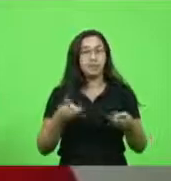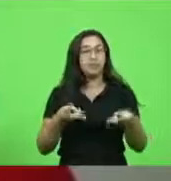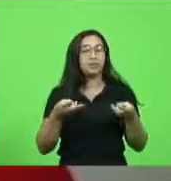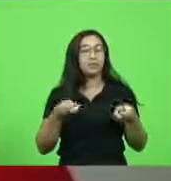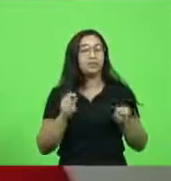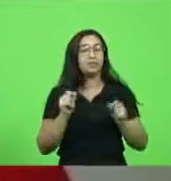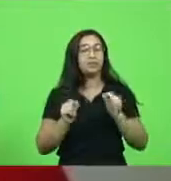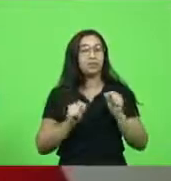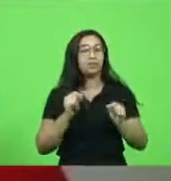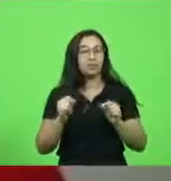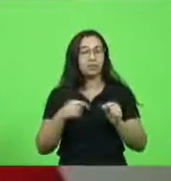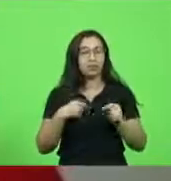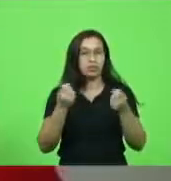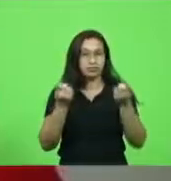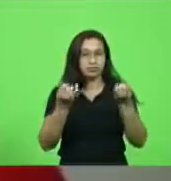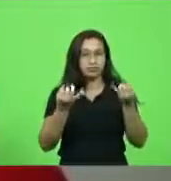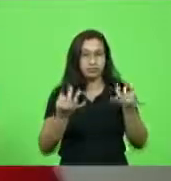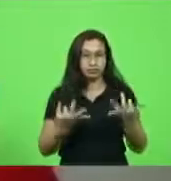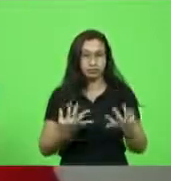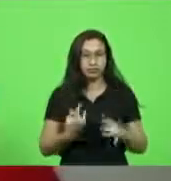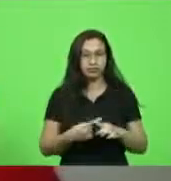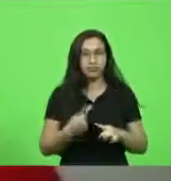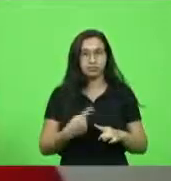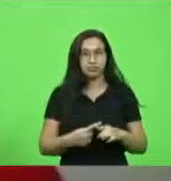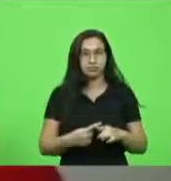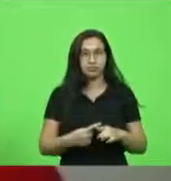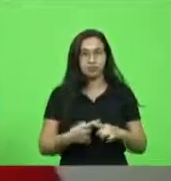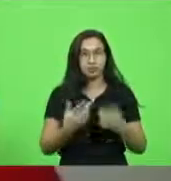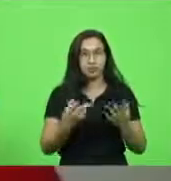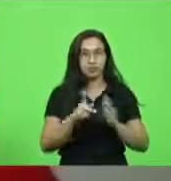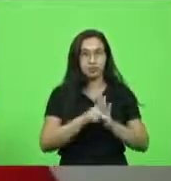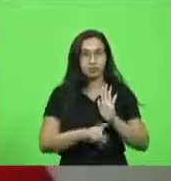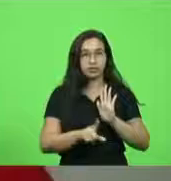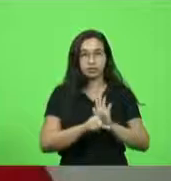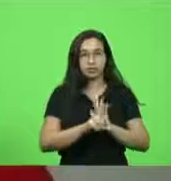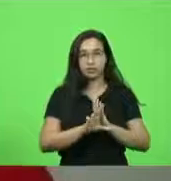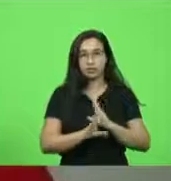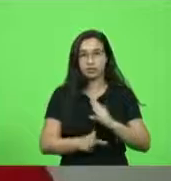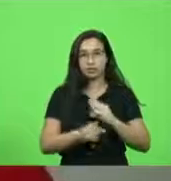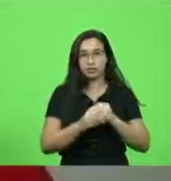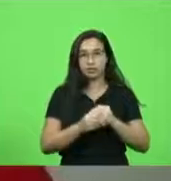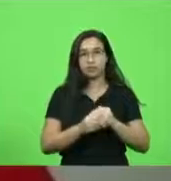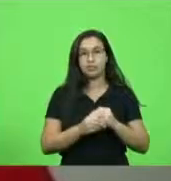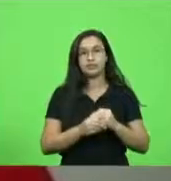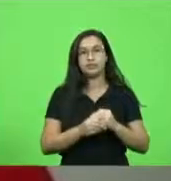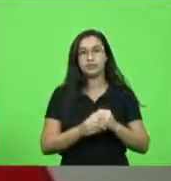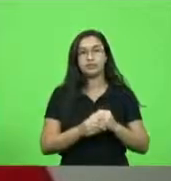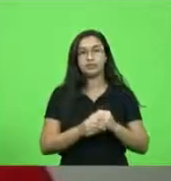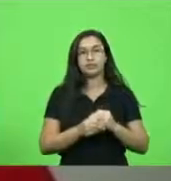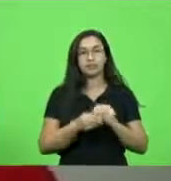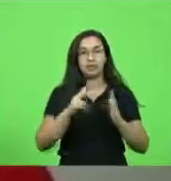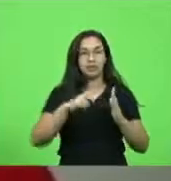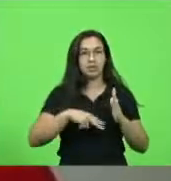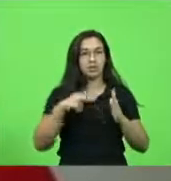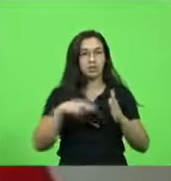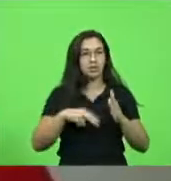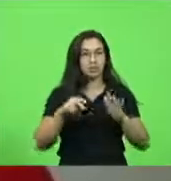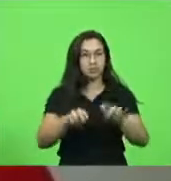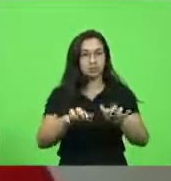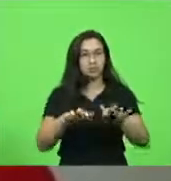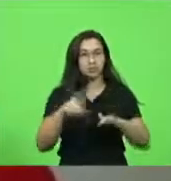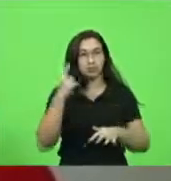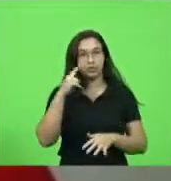estou dizendo isso, colegas deputados. Esse projeto de lei complementar, ele foi lido em plenário dia 26